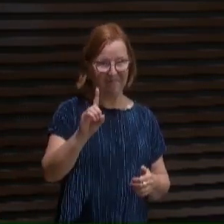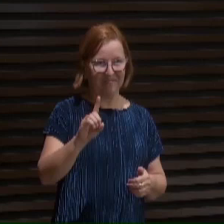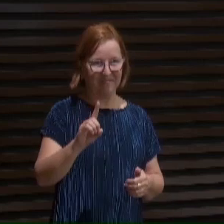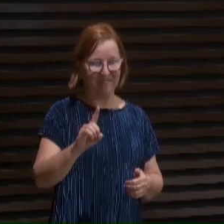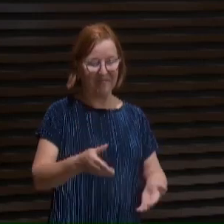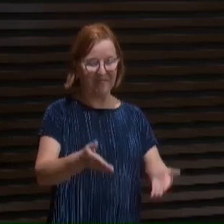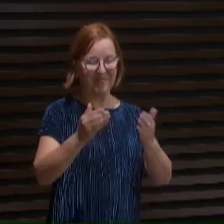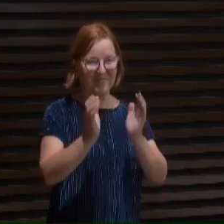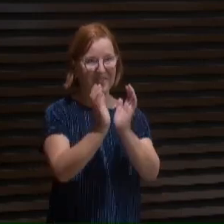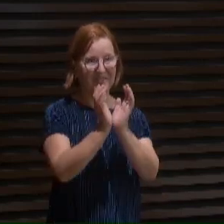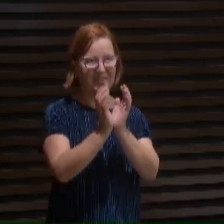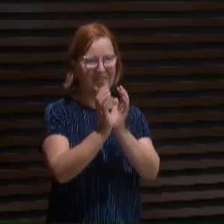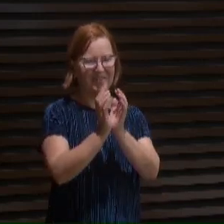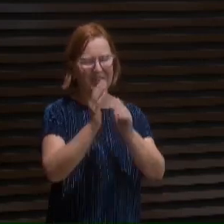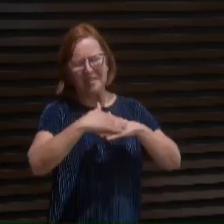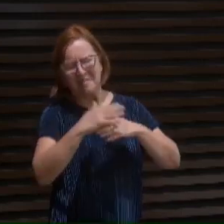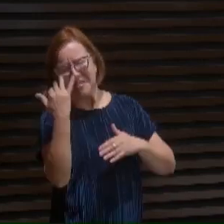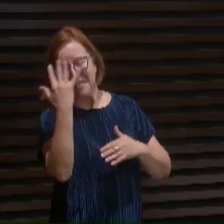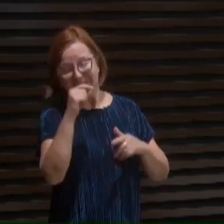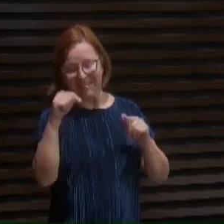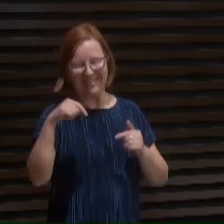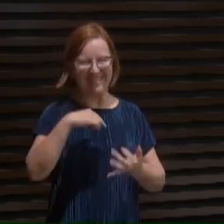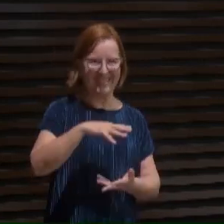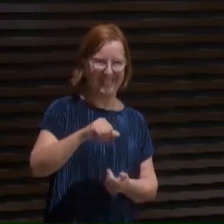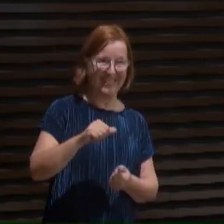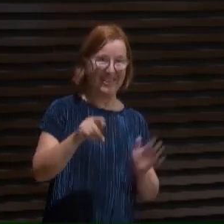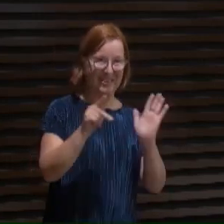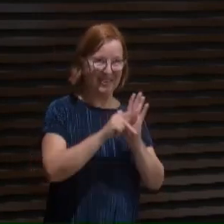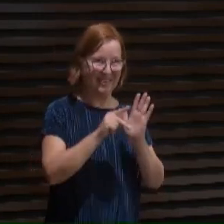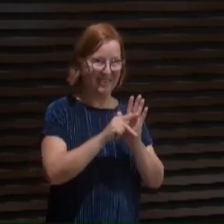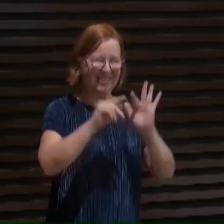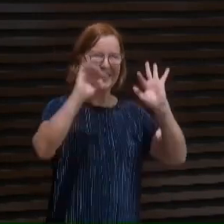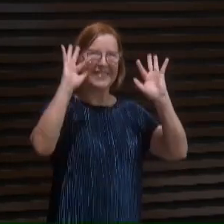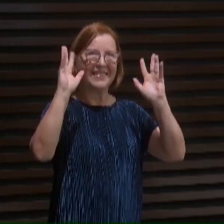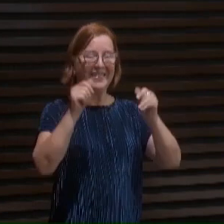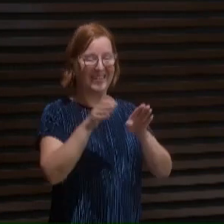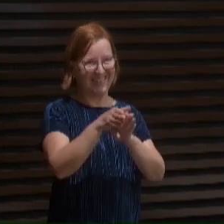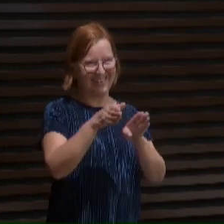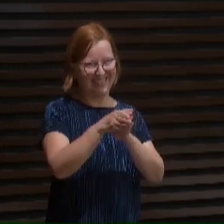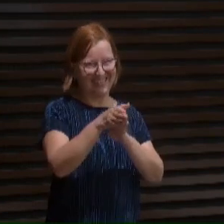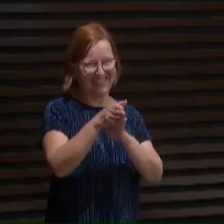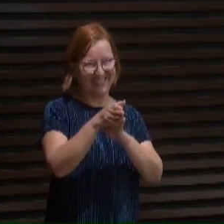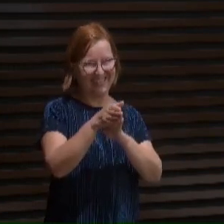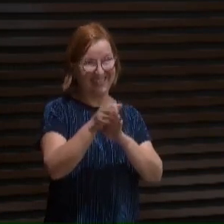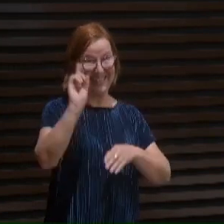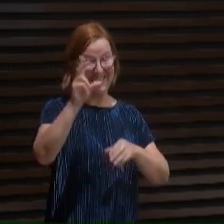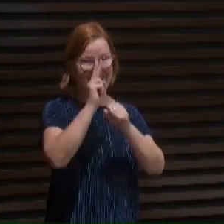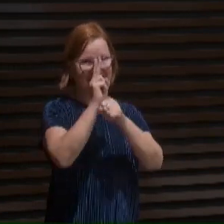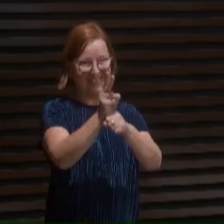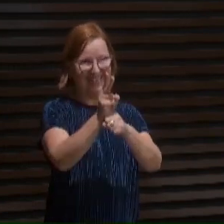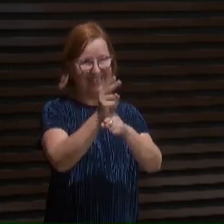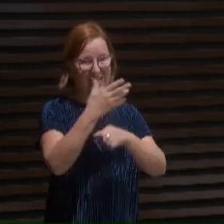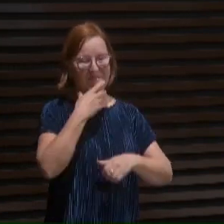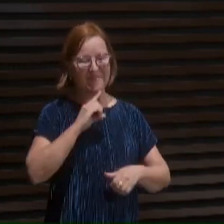vaso mais lindo deste mundo, que é o próprio maravilhoso conselheiro, o Deus forte,